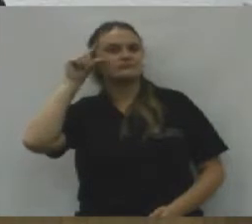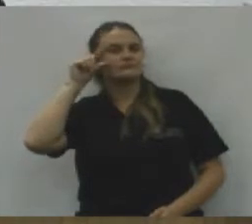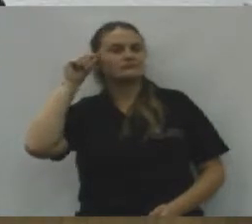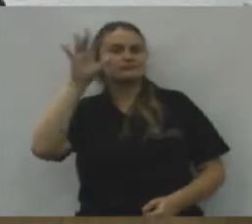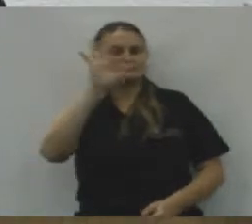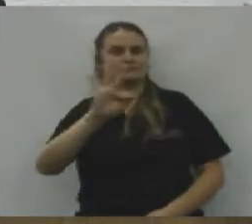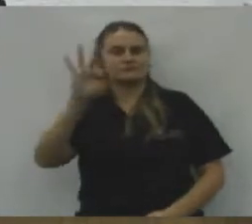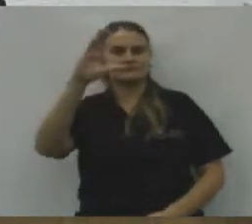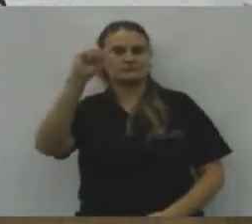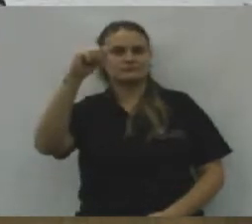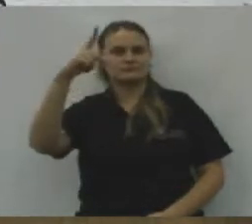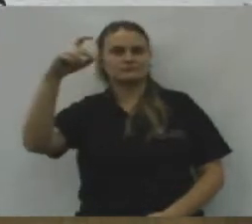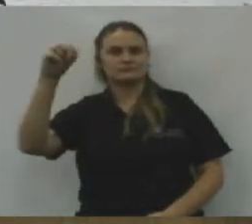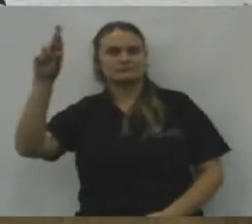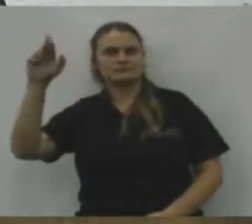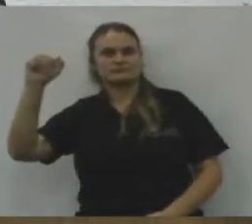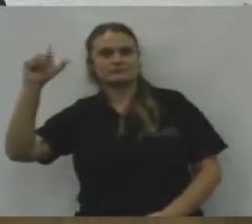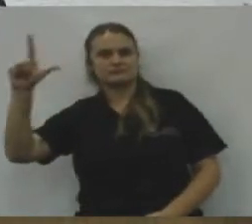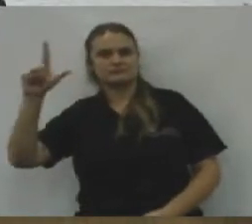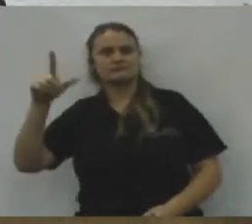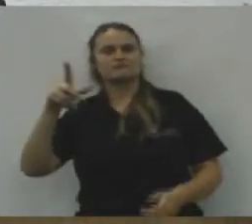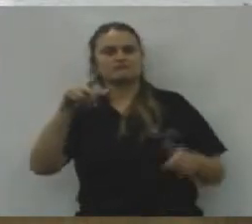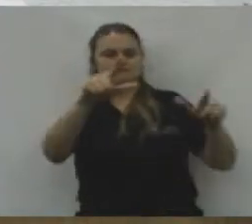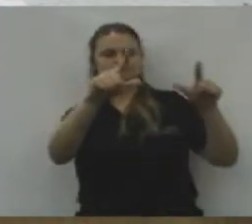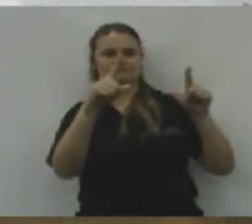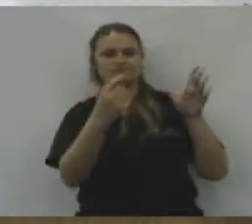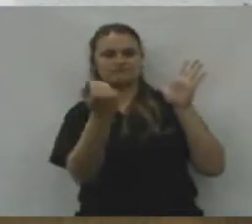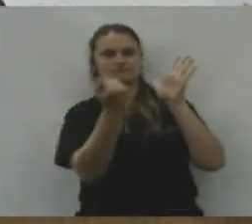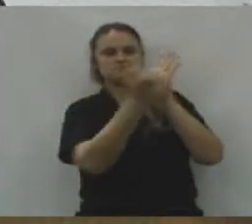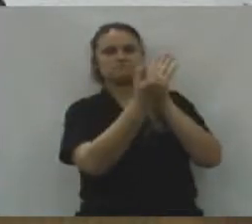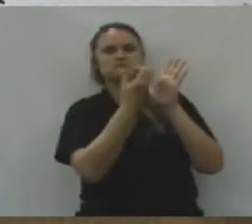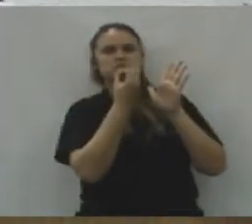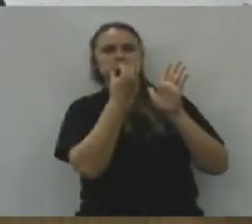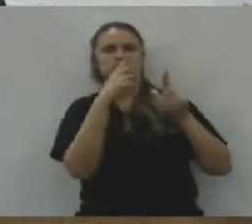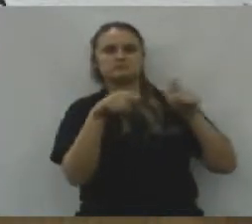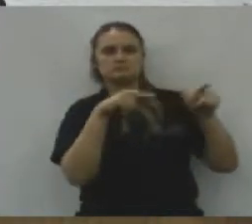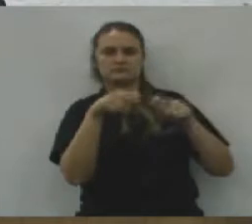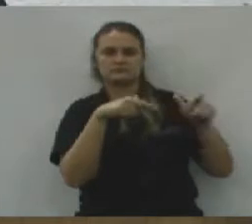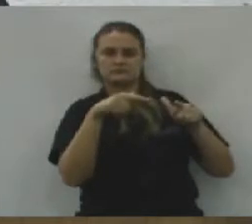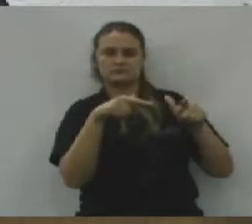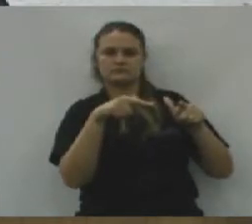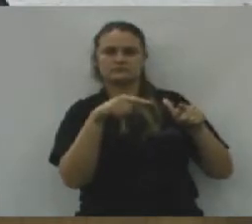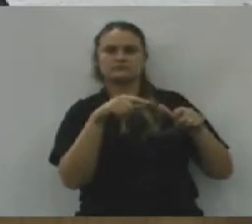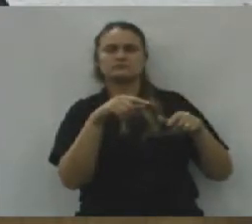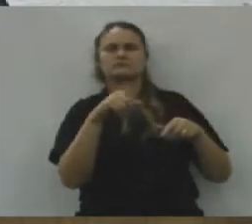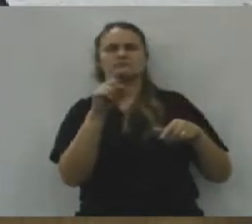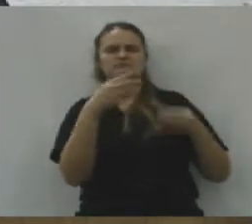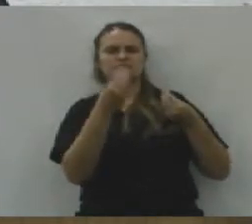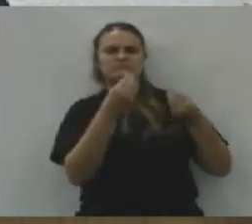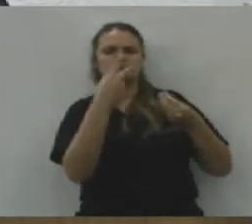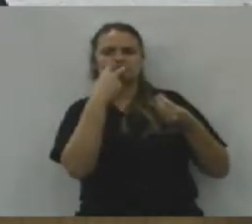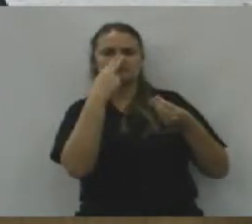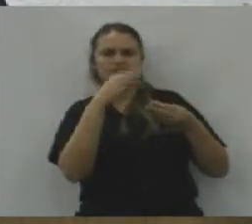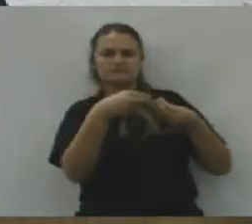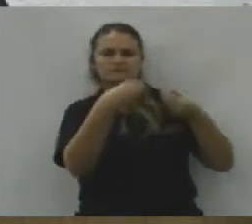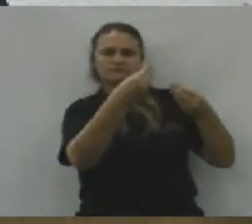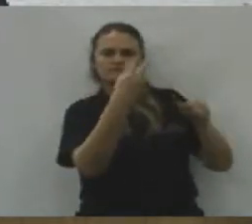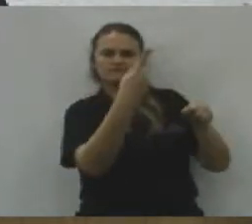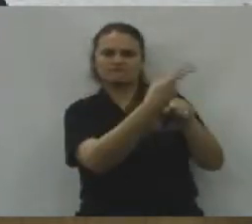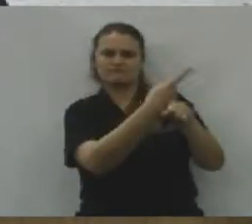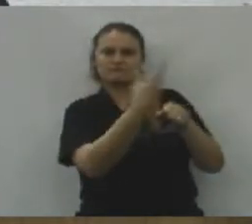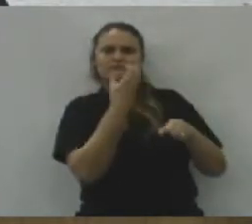Guarapuava. É uma forma de premiar aí um pouco